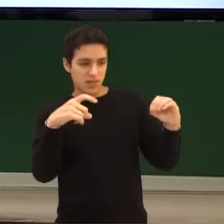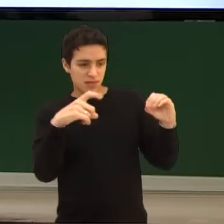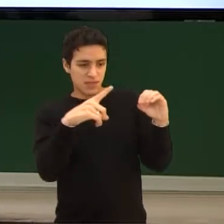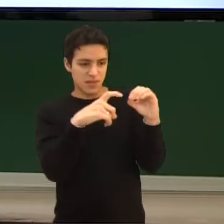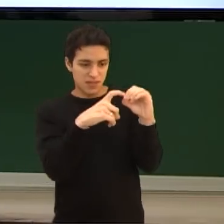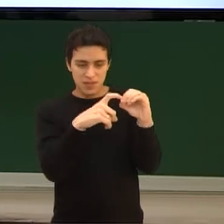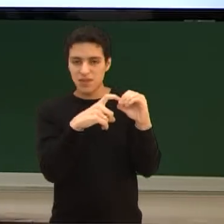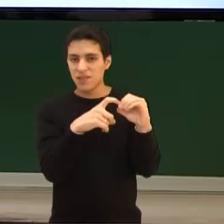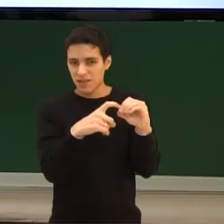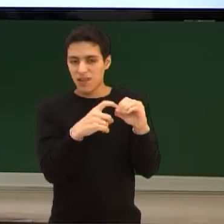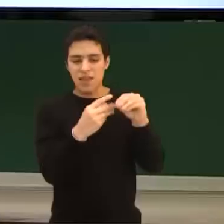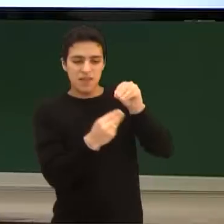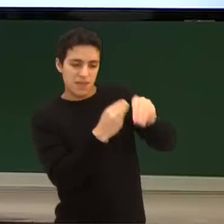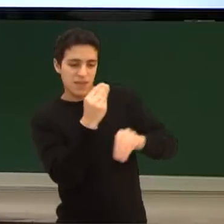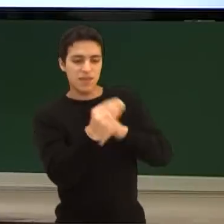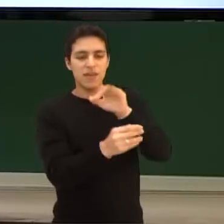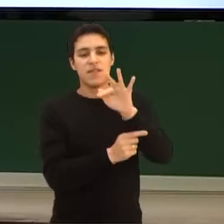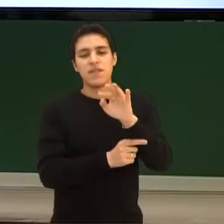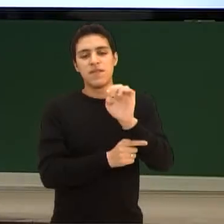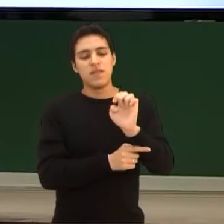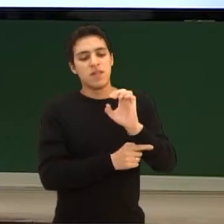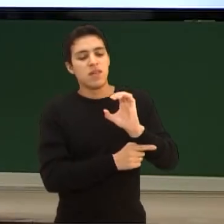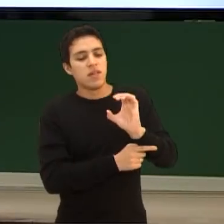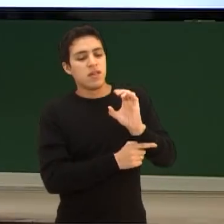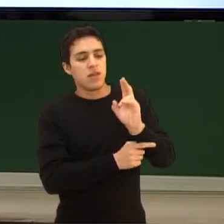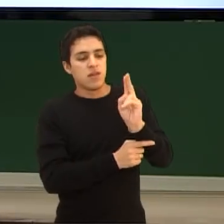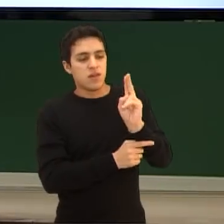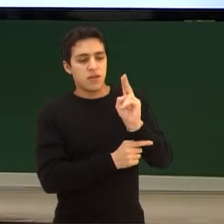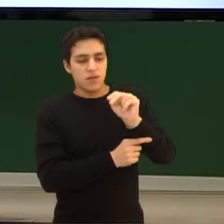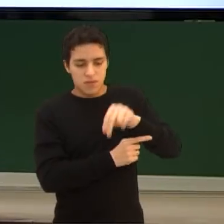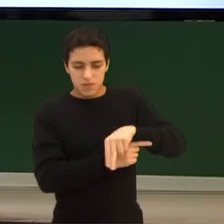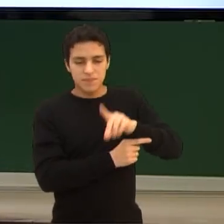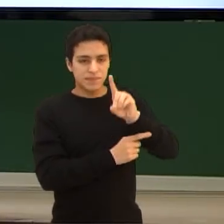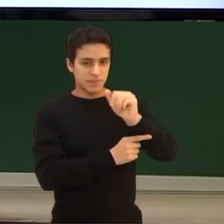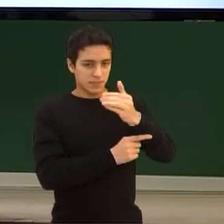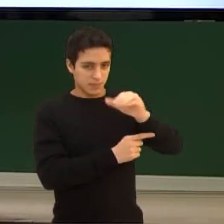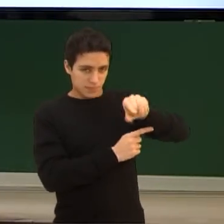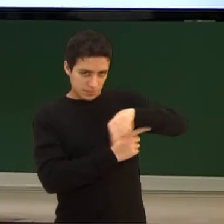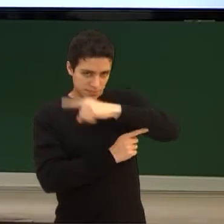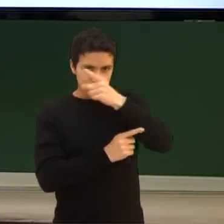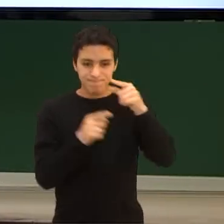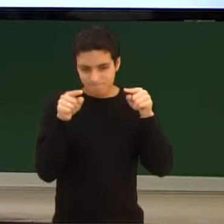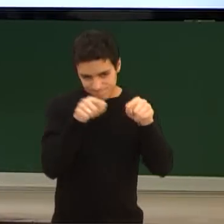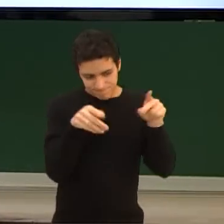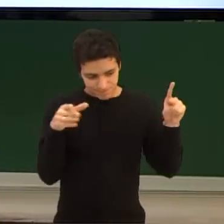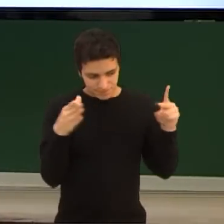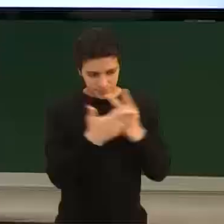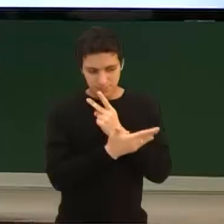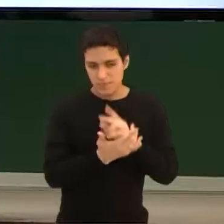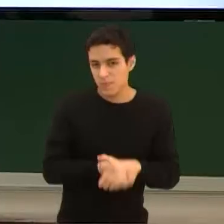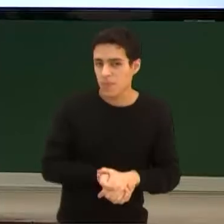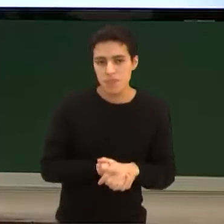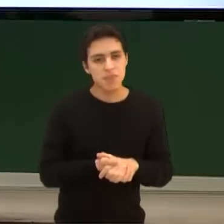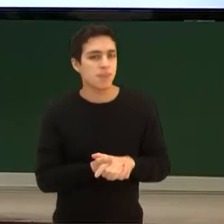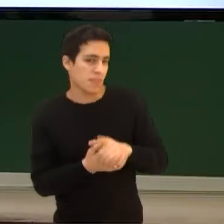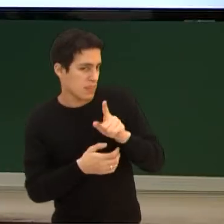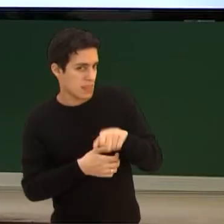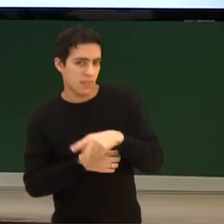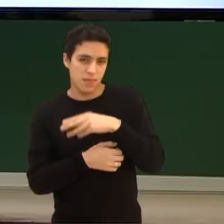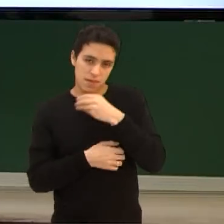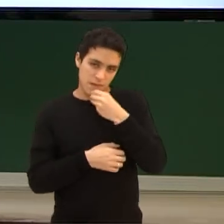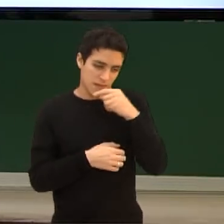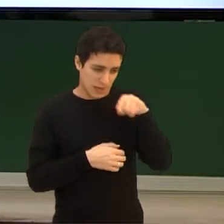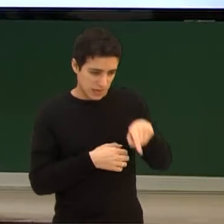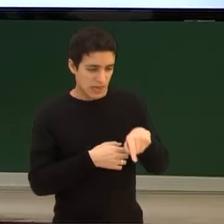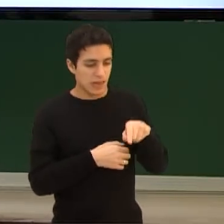Esse encontro dessas células é justamente aí na tuba uterina que ela acontece. E aí, claro,